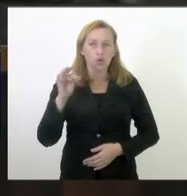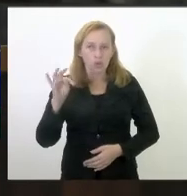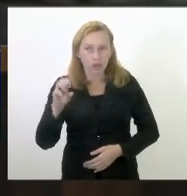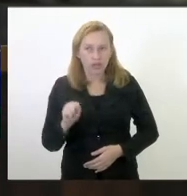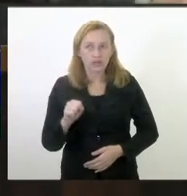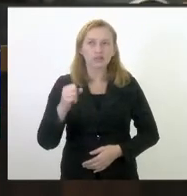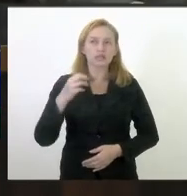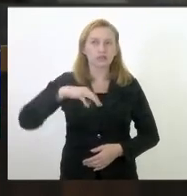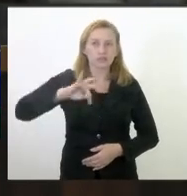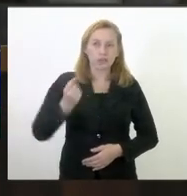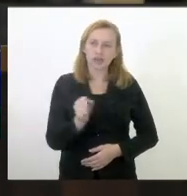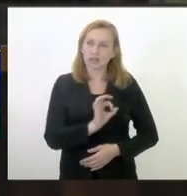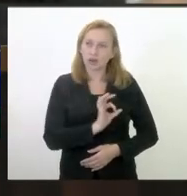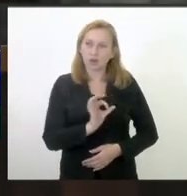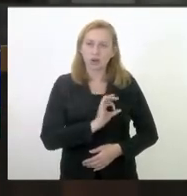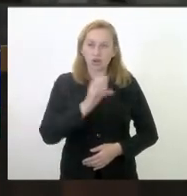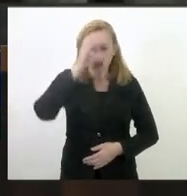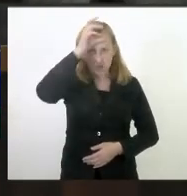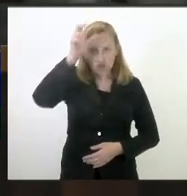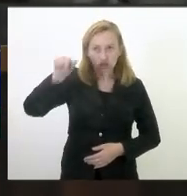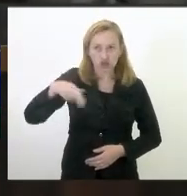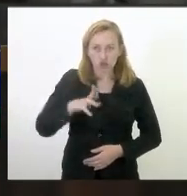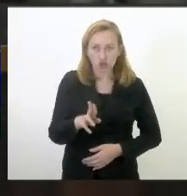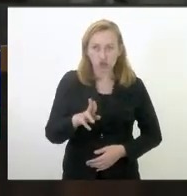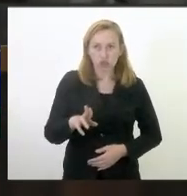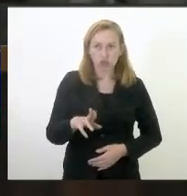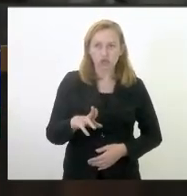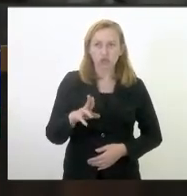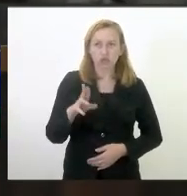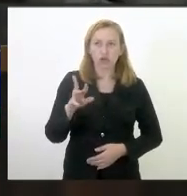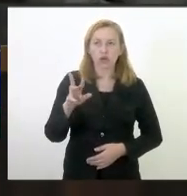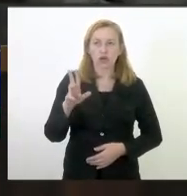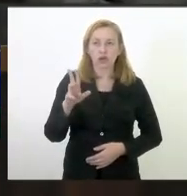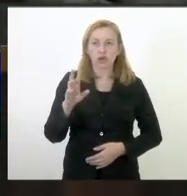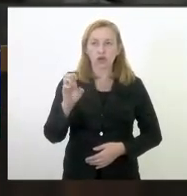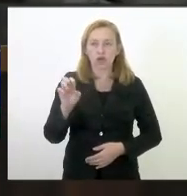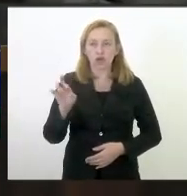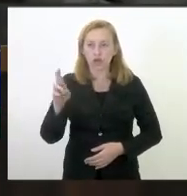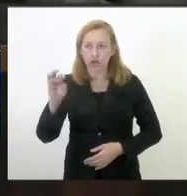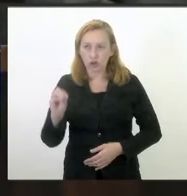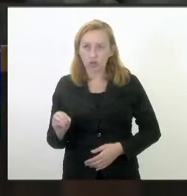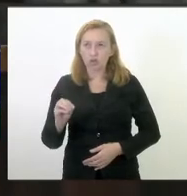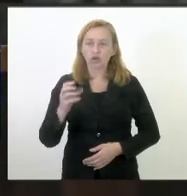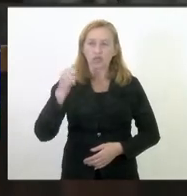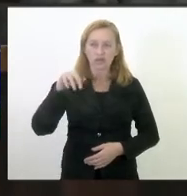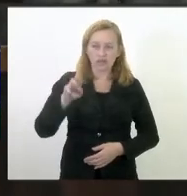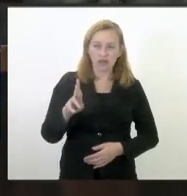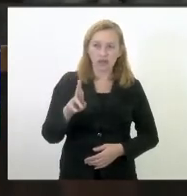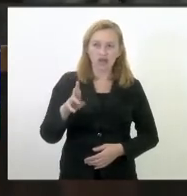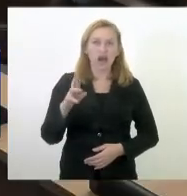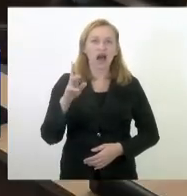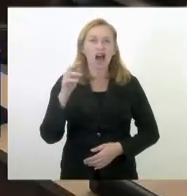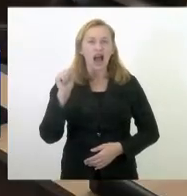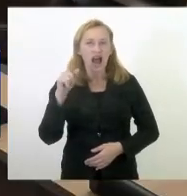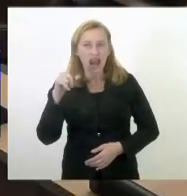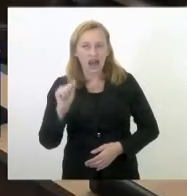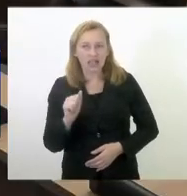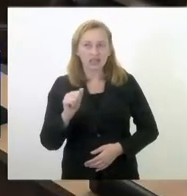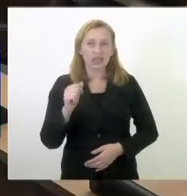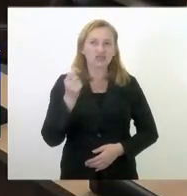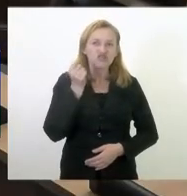Marta Rocha, Tia Ju. Célia Jordão, Eurico, presidente. Rosenberg Reis, Alana, Ratinho,